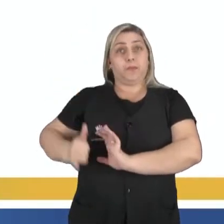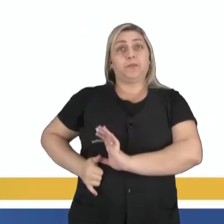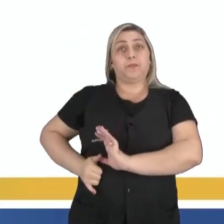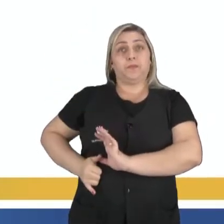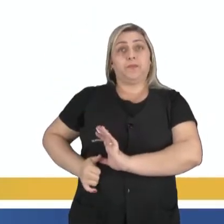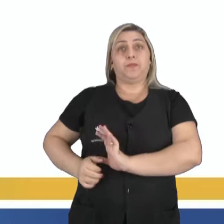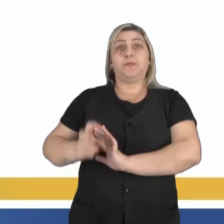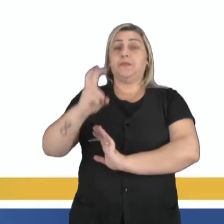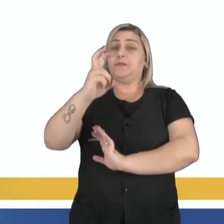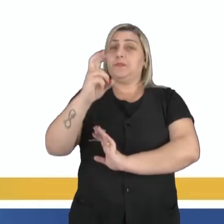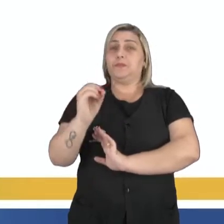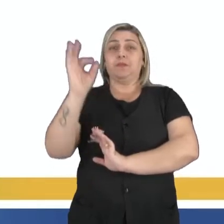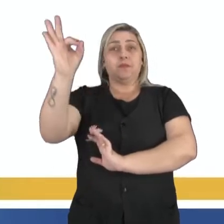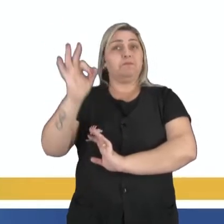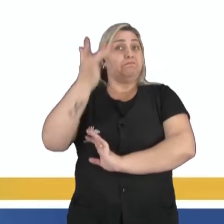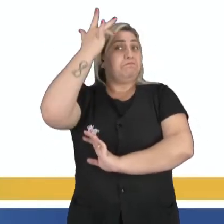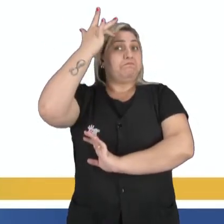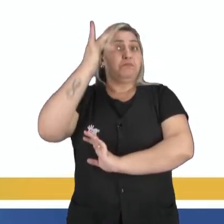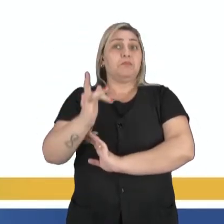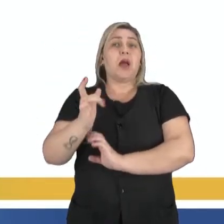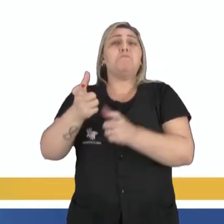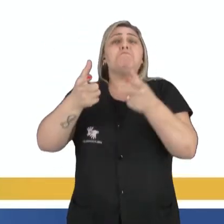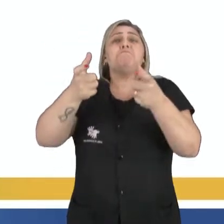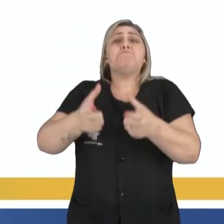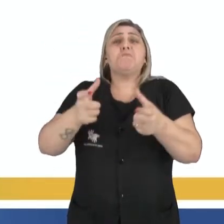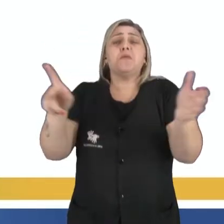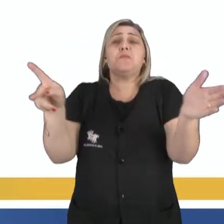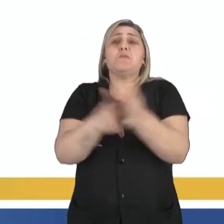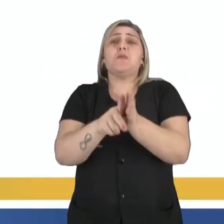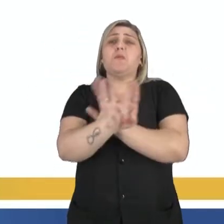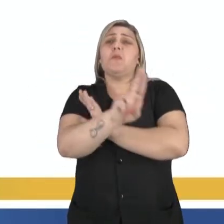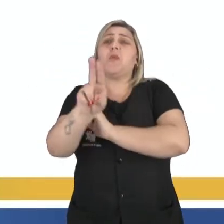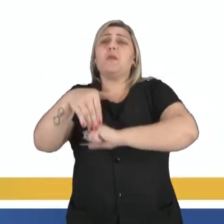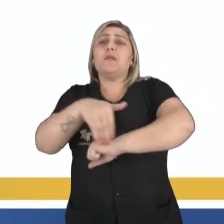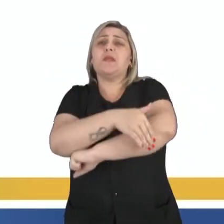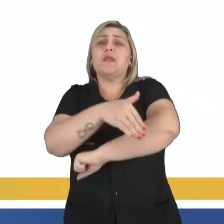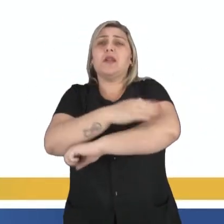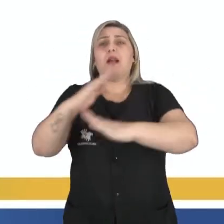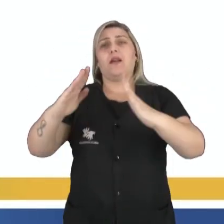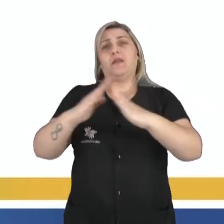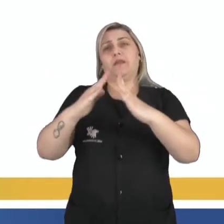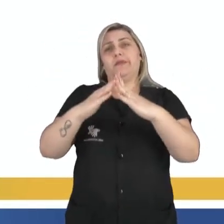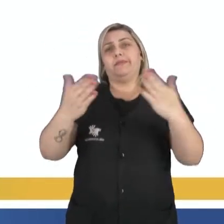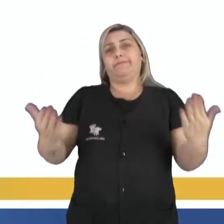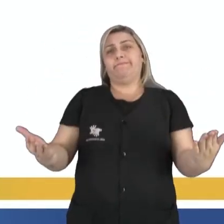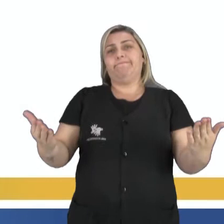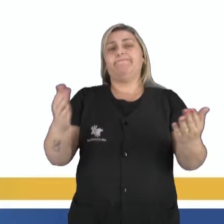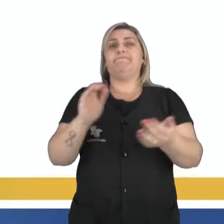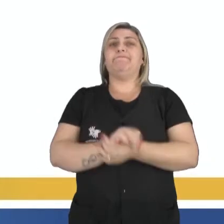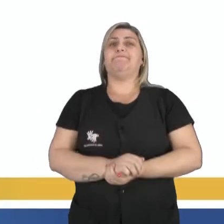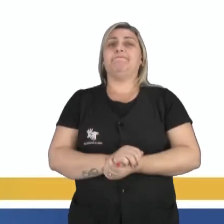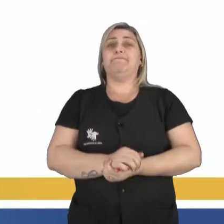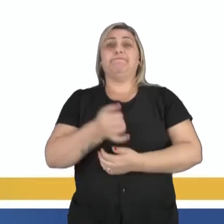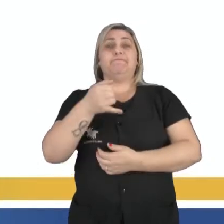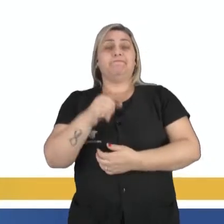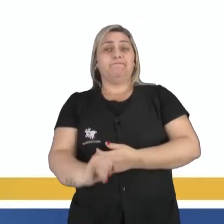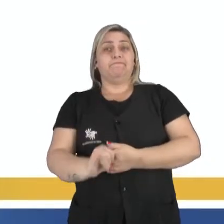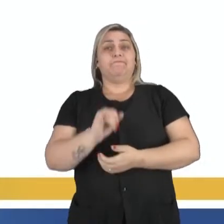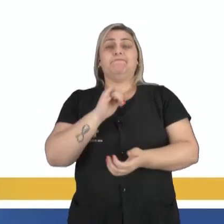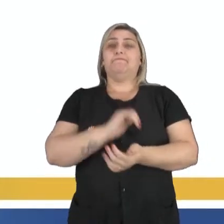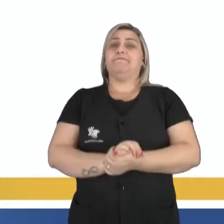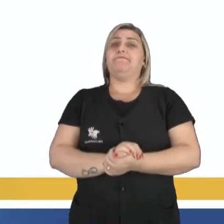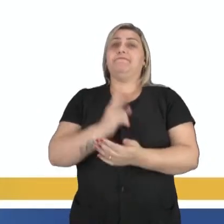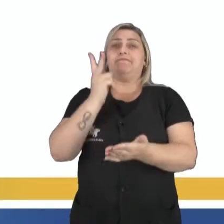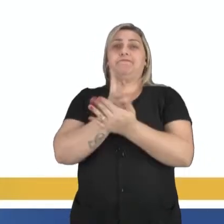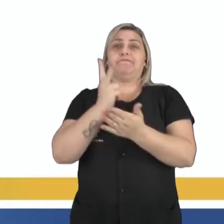seu smartphone. E 50% não sabem o caminho de casa, né? Se for aquela coisa